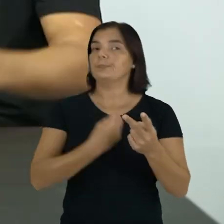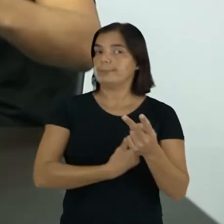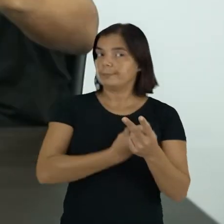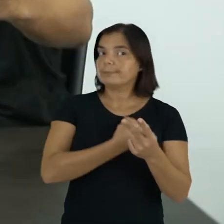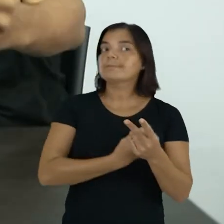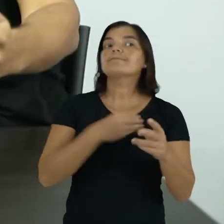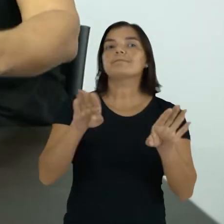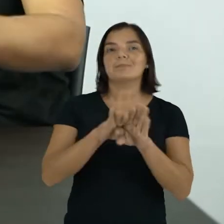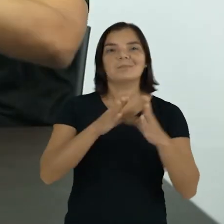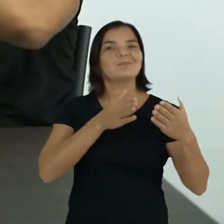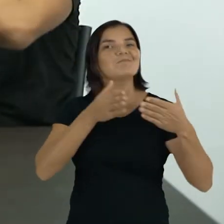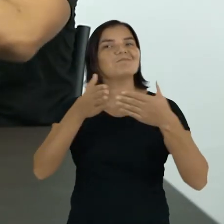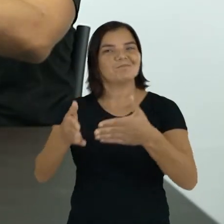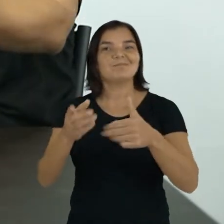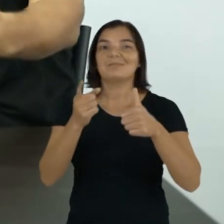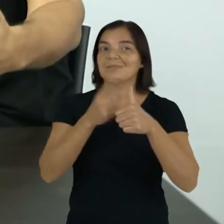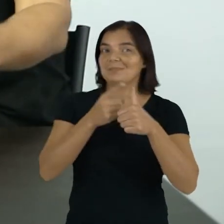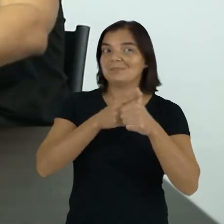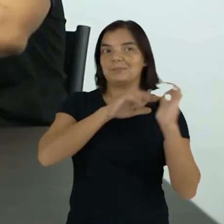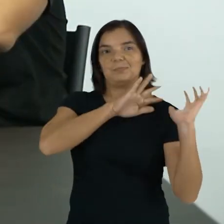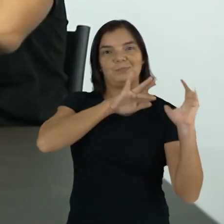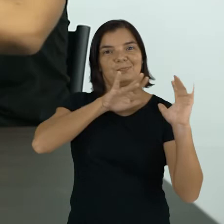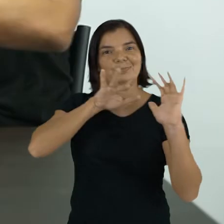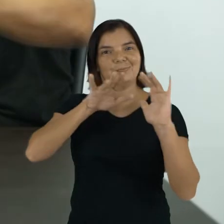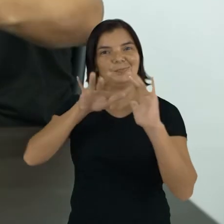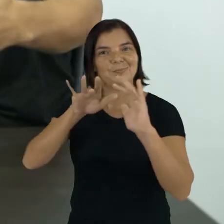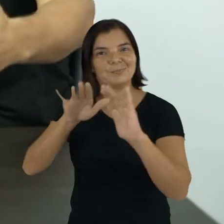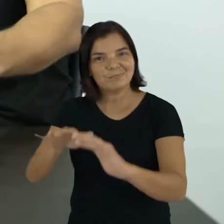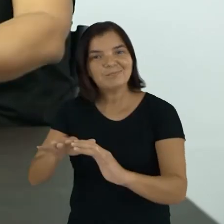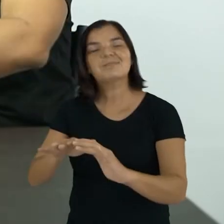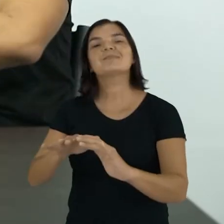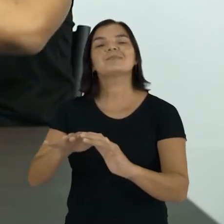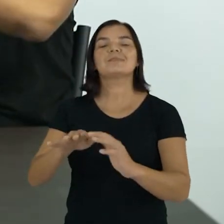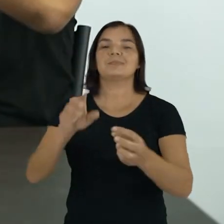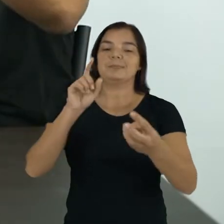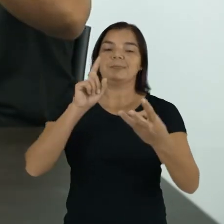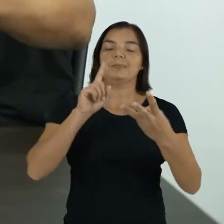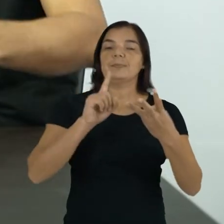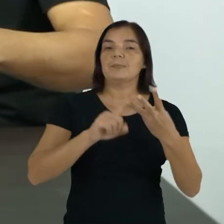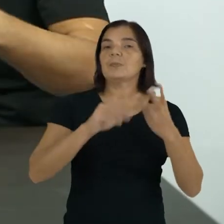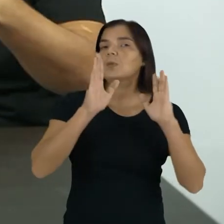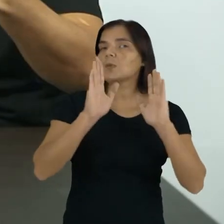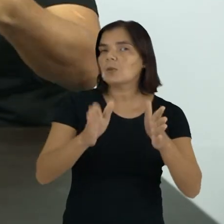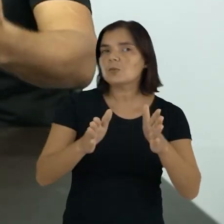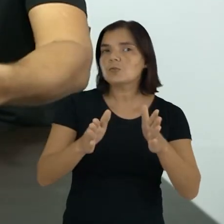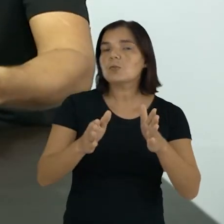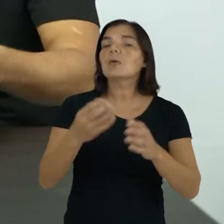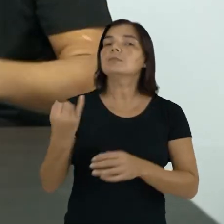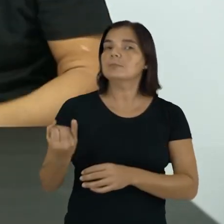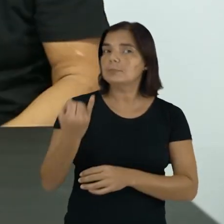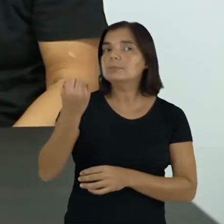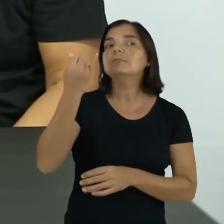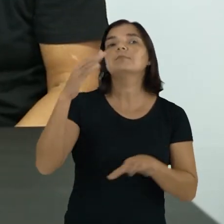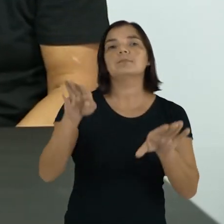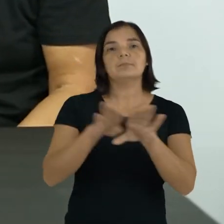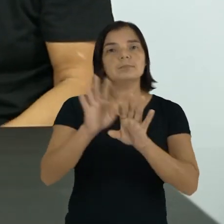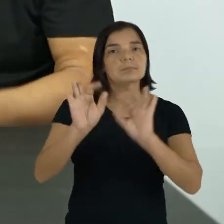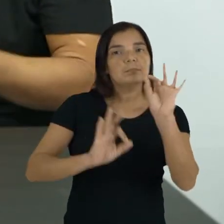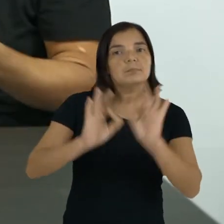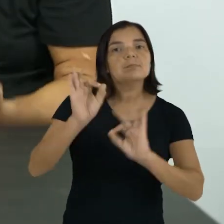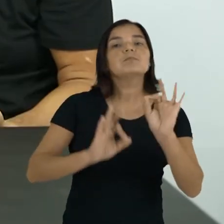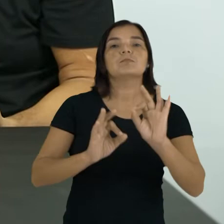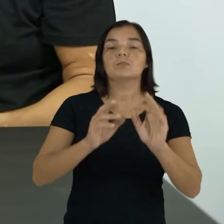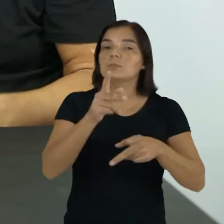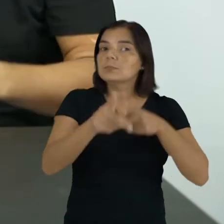local também, porque chegaram nessa primeira migração, né, no primeiro ciclo da borracha, eles já acabaram sendo importantes na formação do